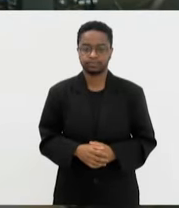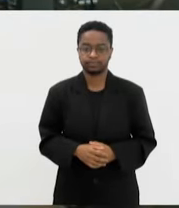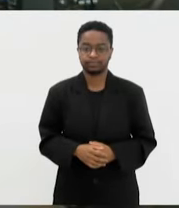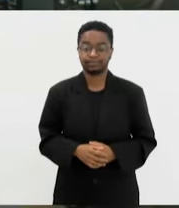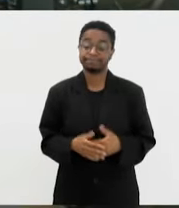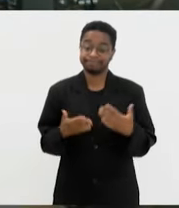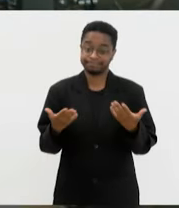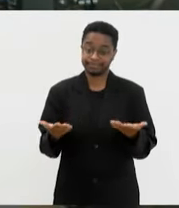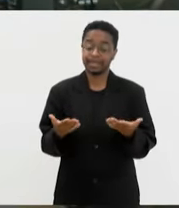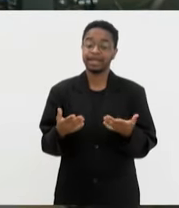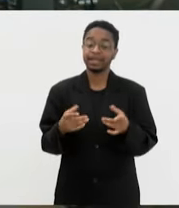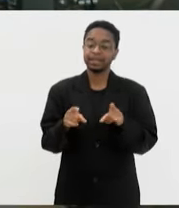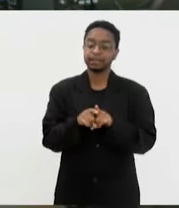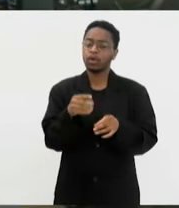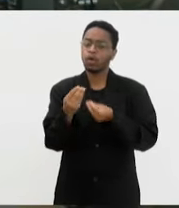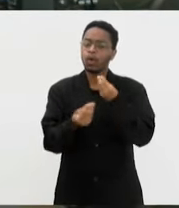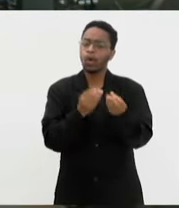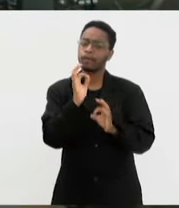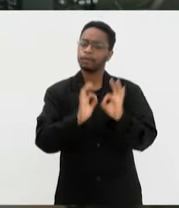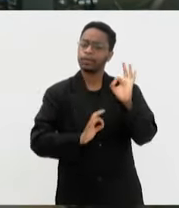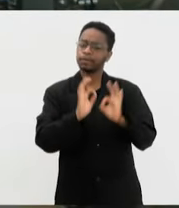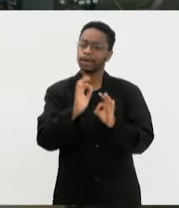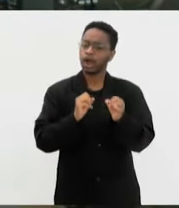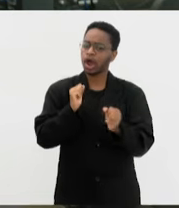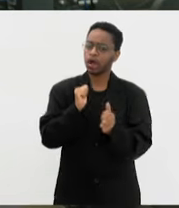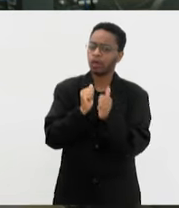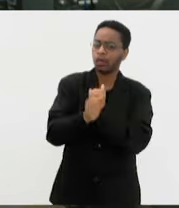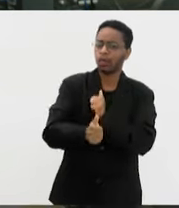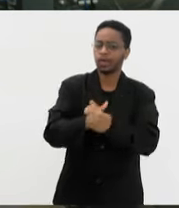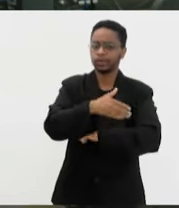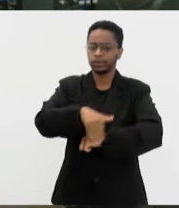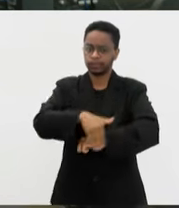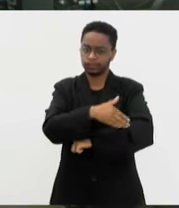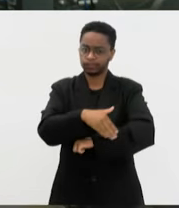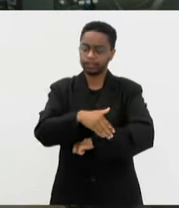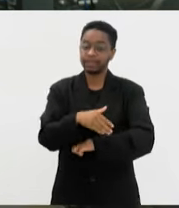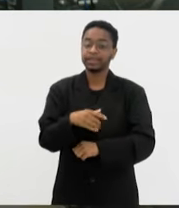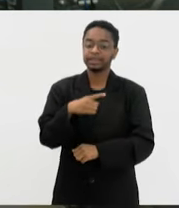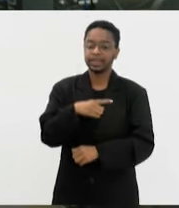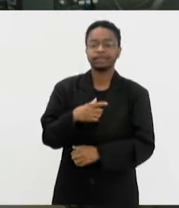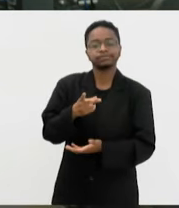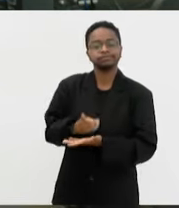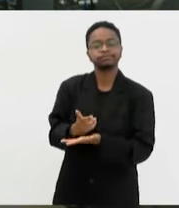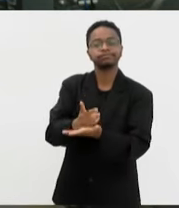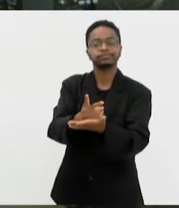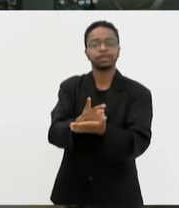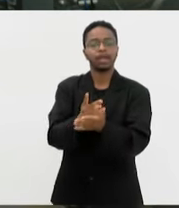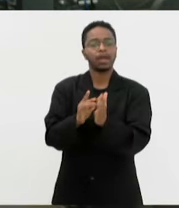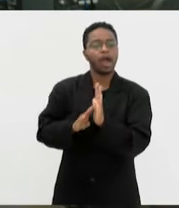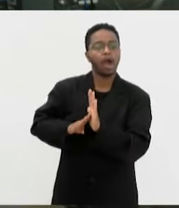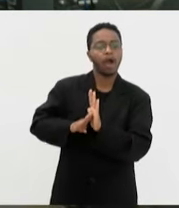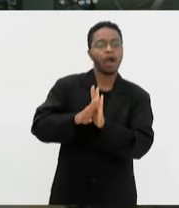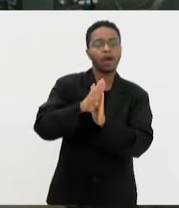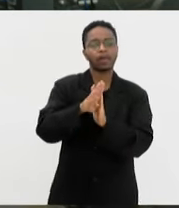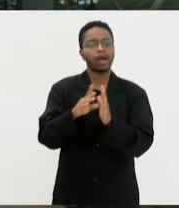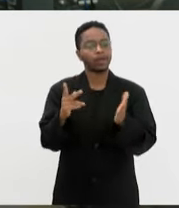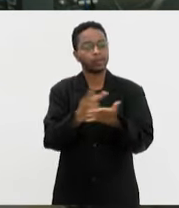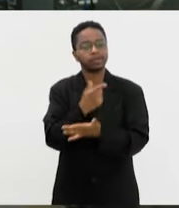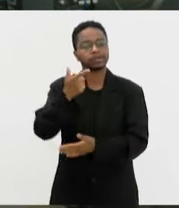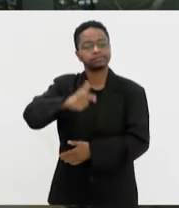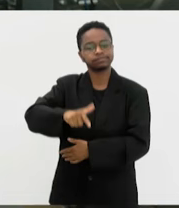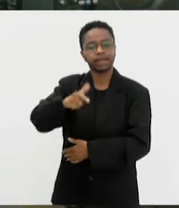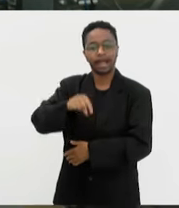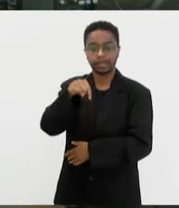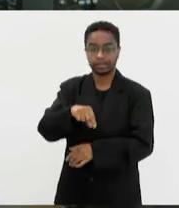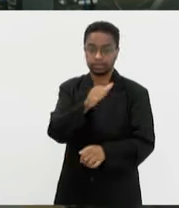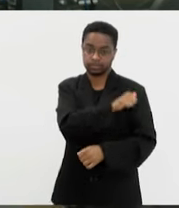Pois é, e como se preparar para as corridas de rua? A prática vem se tornando cada vez mais popular aqui no Rio. É preciso seguir uma